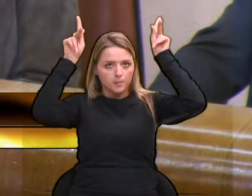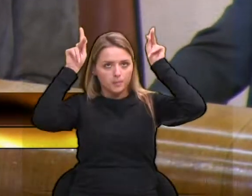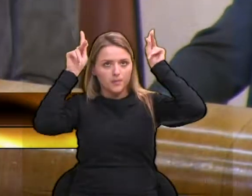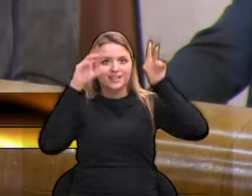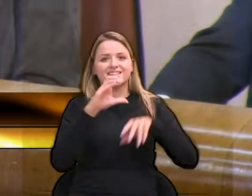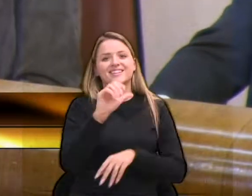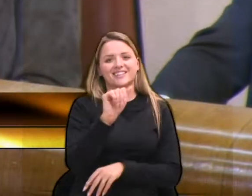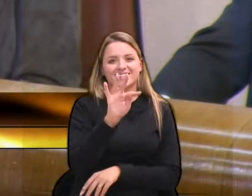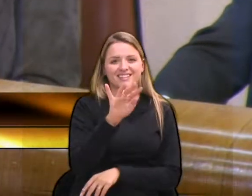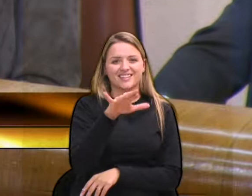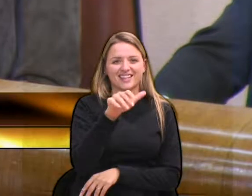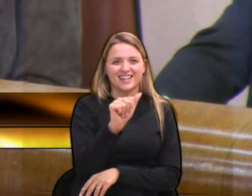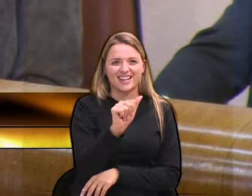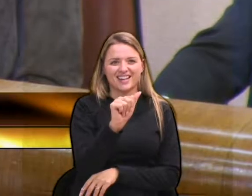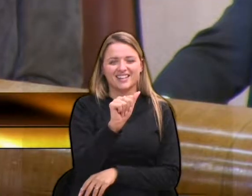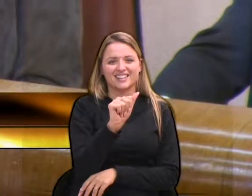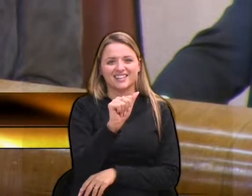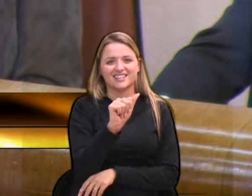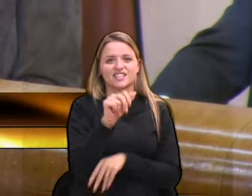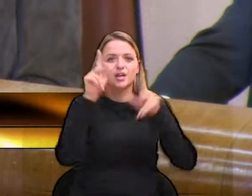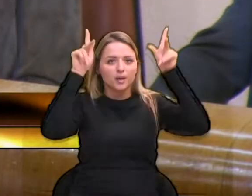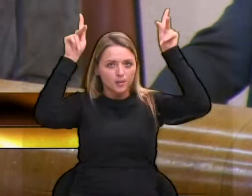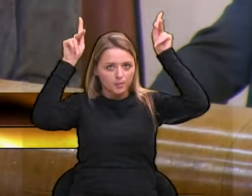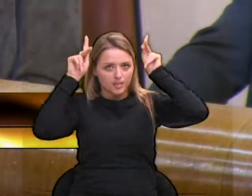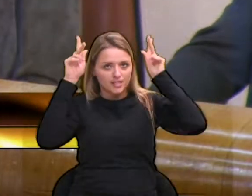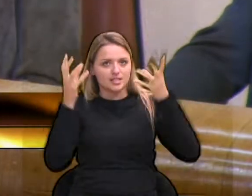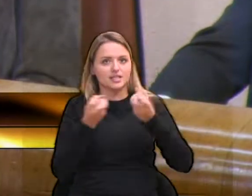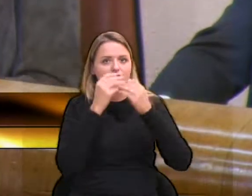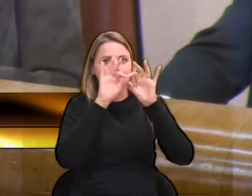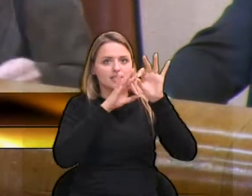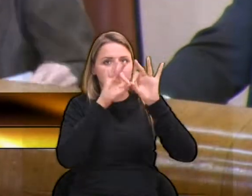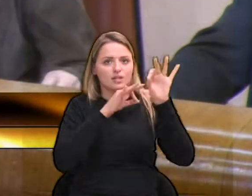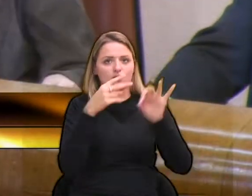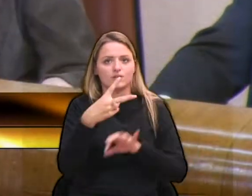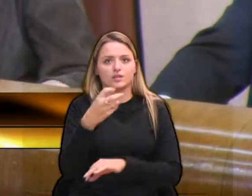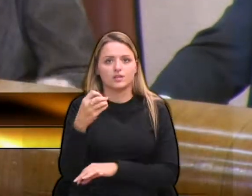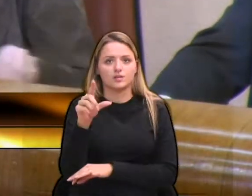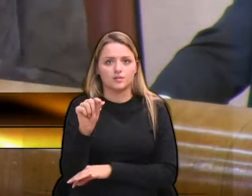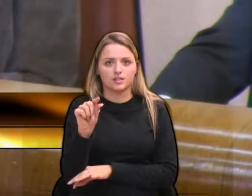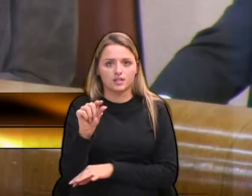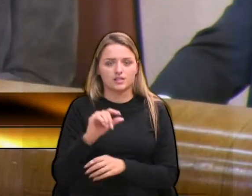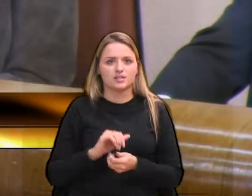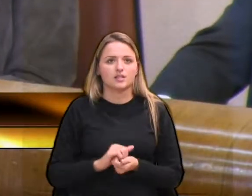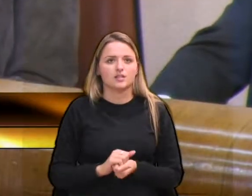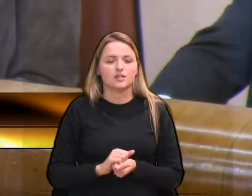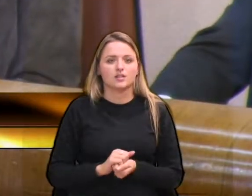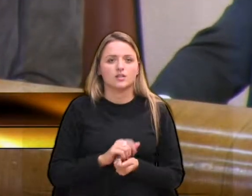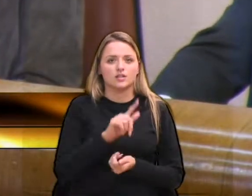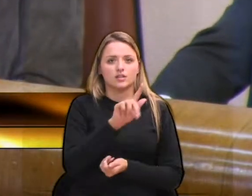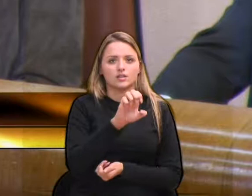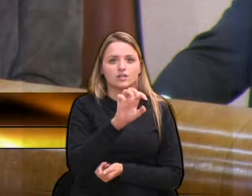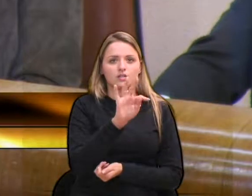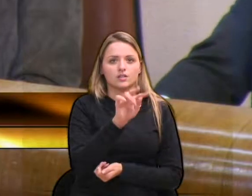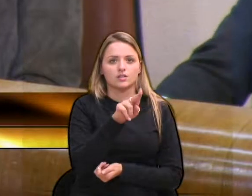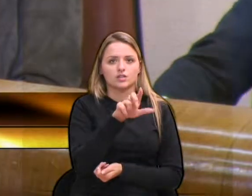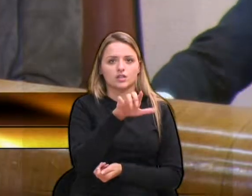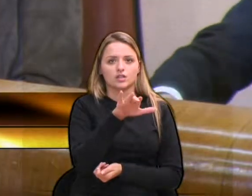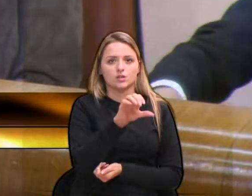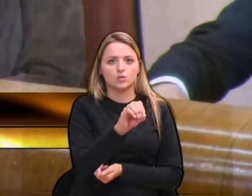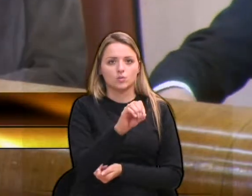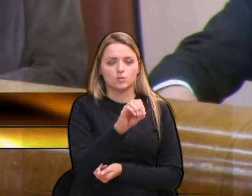Kátia. Pizeta Weber, princesa da Festa da Uva de 2010. Getúlio Paulo de Mori,